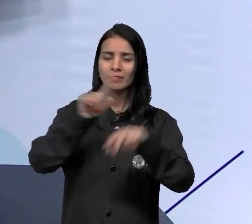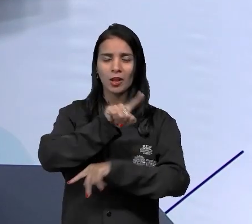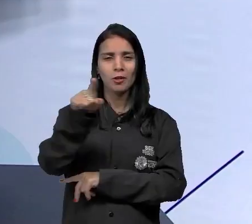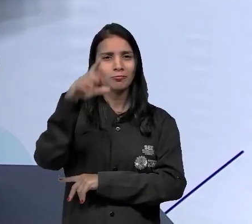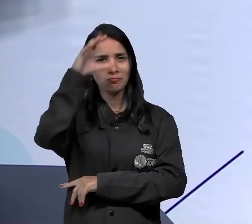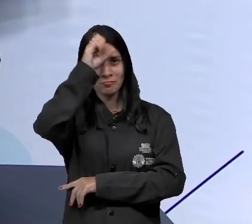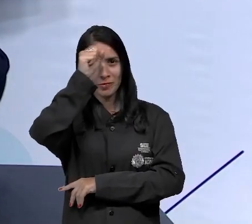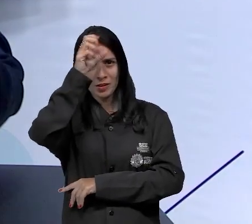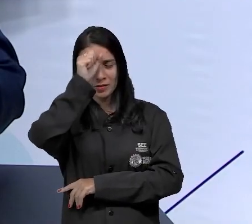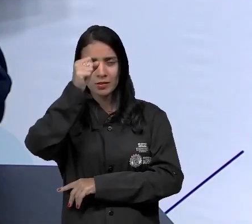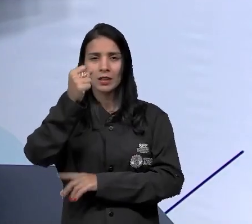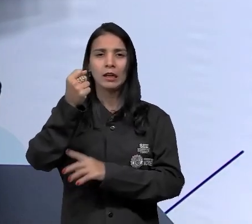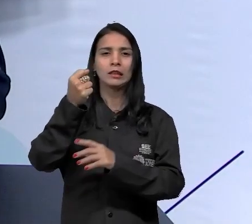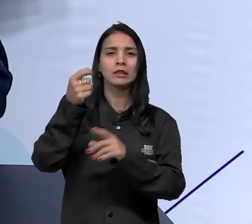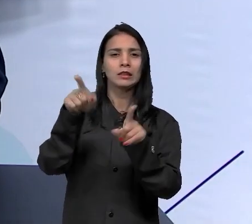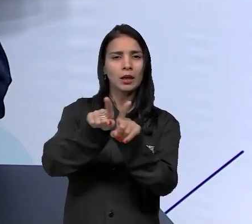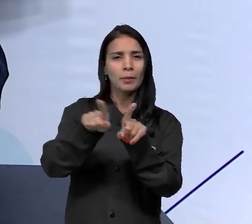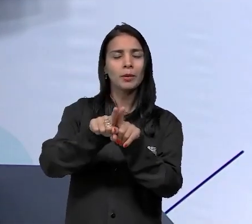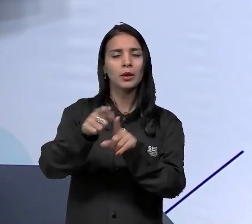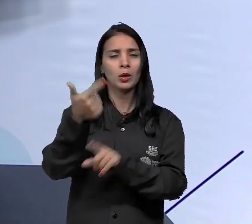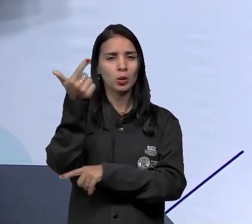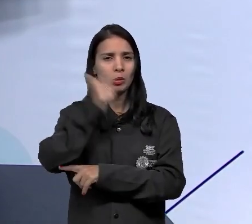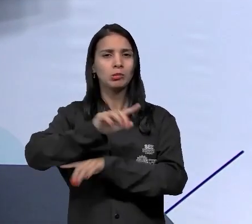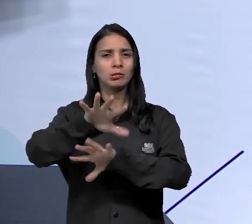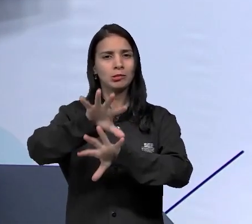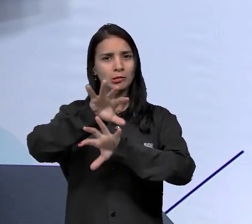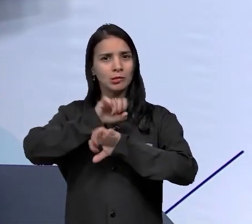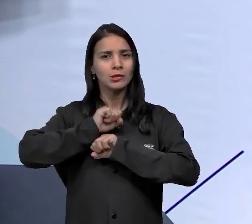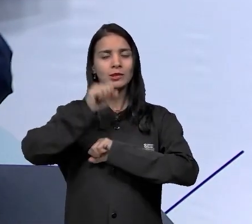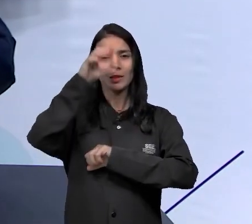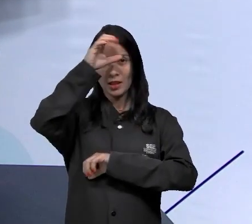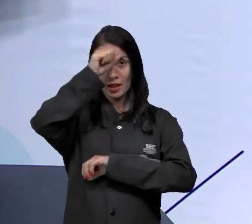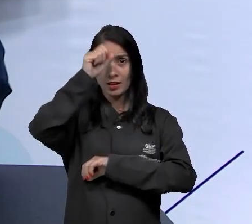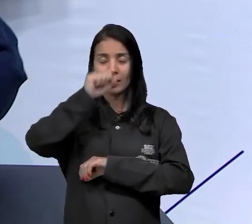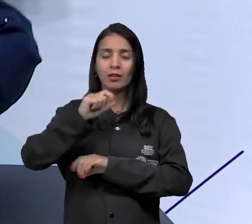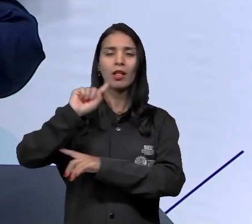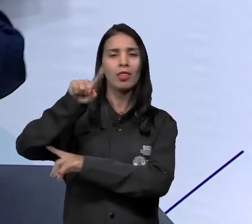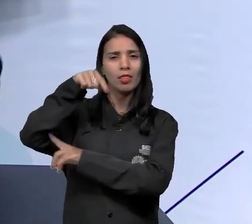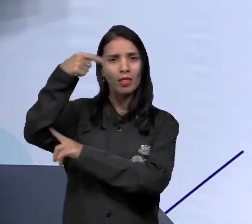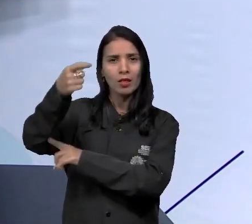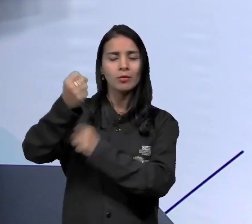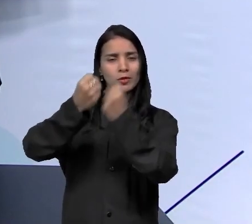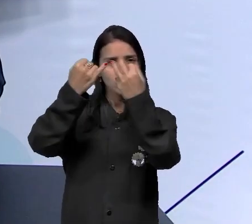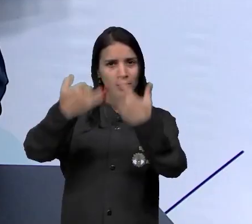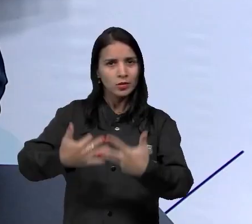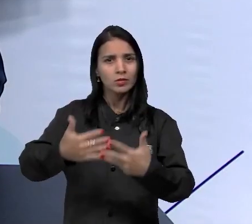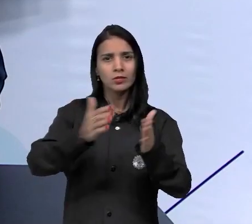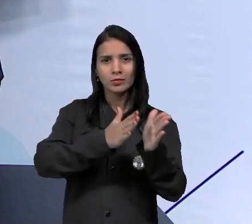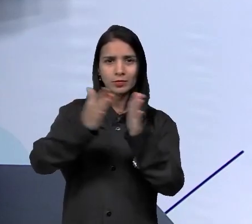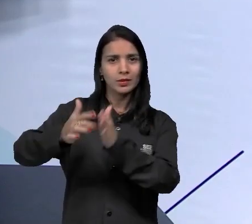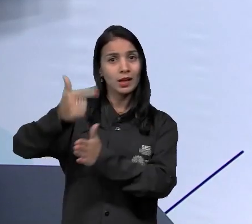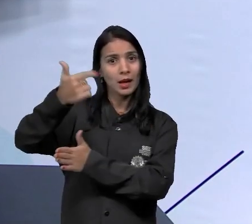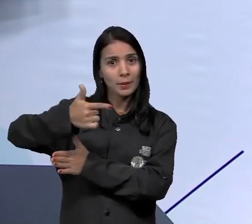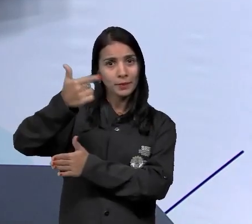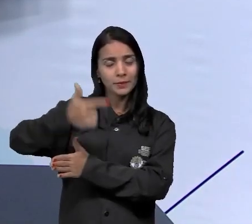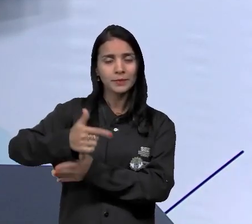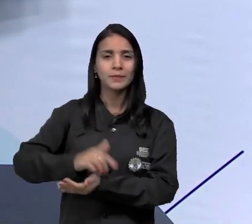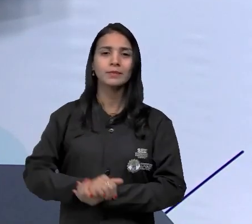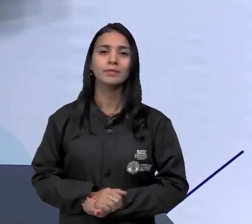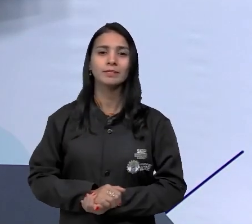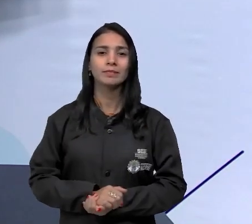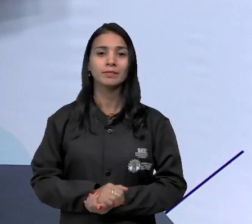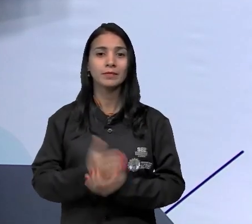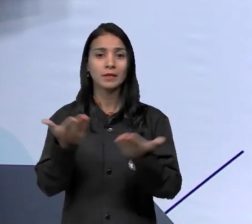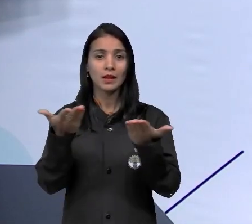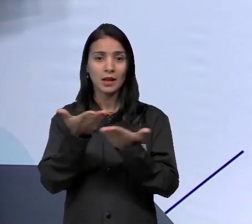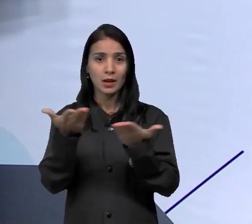vocês tenham conseguido aí entender. Lembrando que tem a parte 2 para a gente falar e conhecer muito mais. Agora, quero trazer